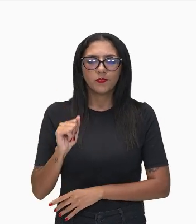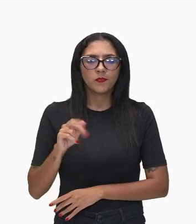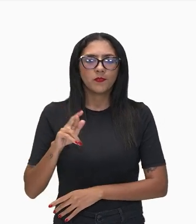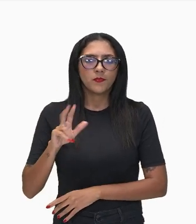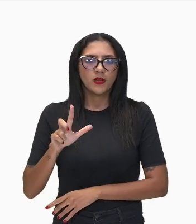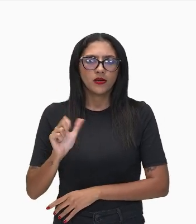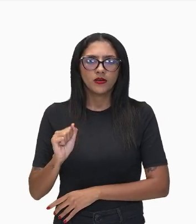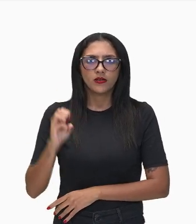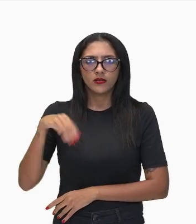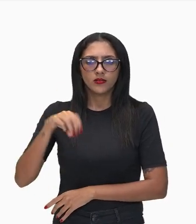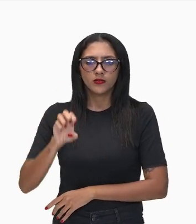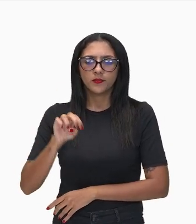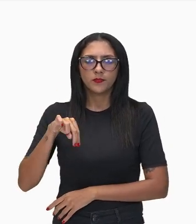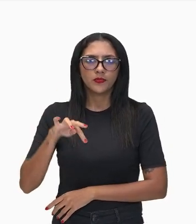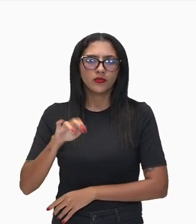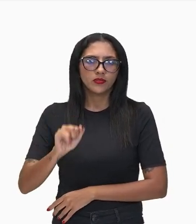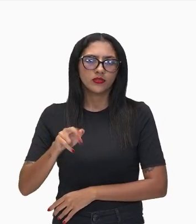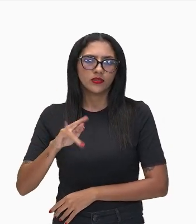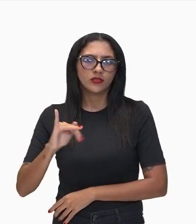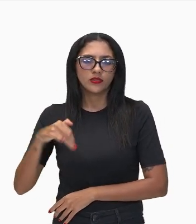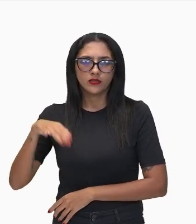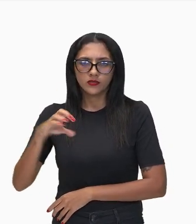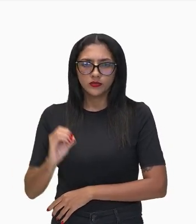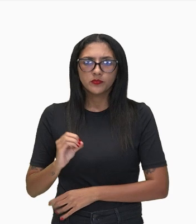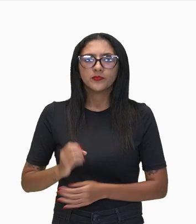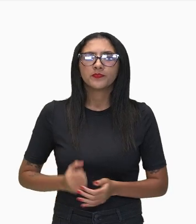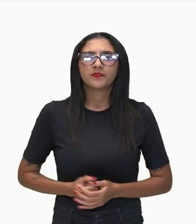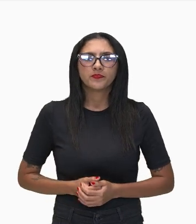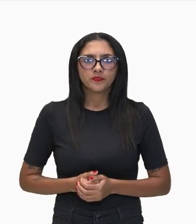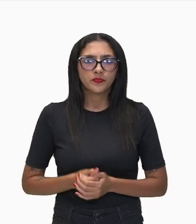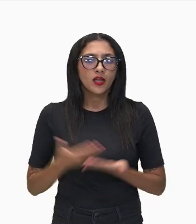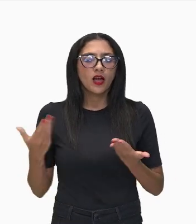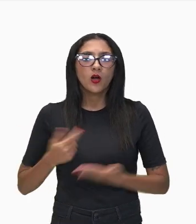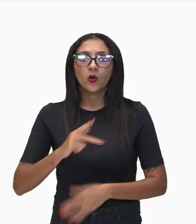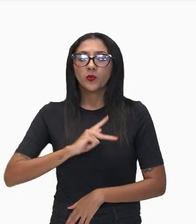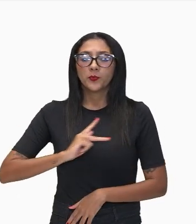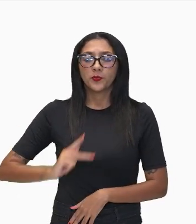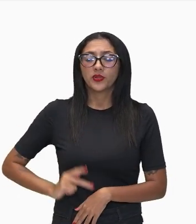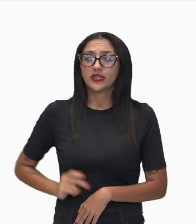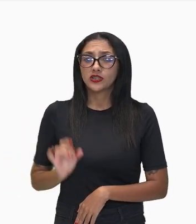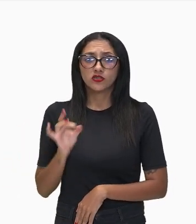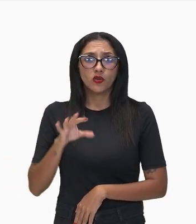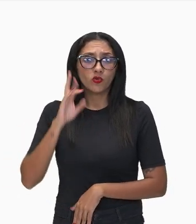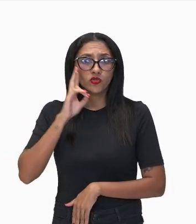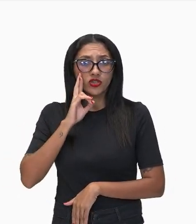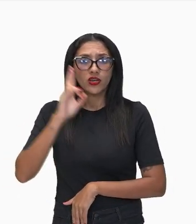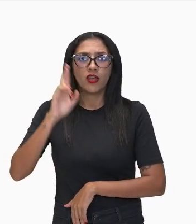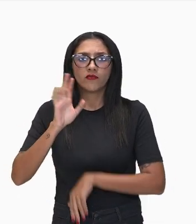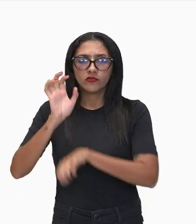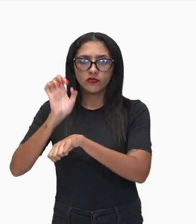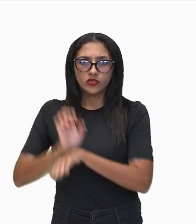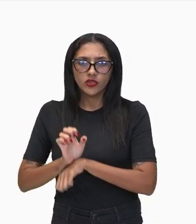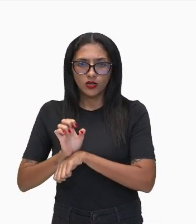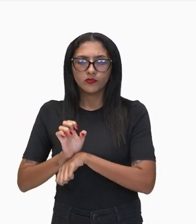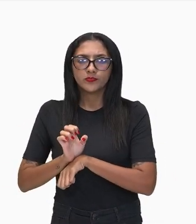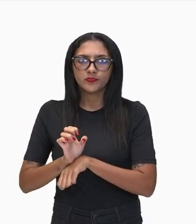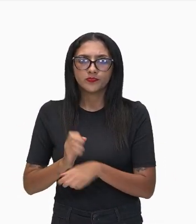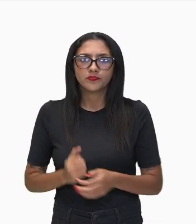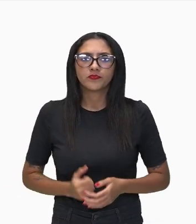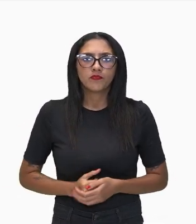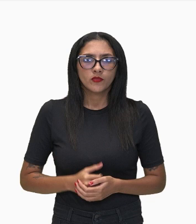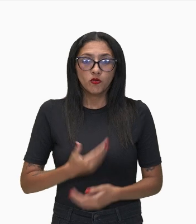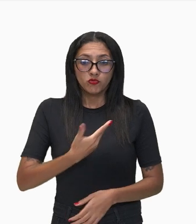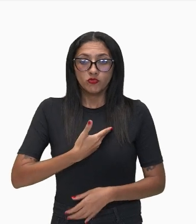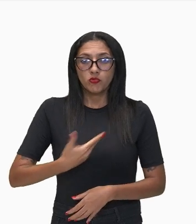No parlamentarismo, o presidente, ele é apenas chefe de Estado, tá? O chefe de governo, ele é